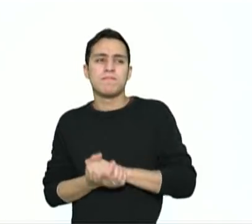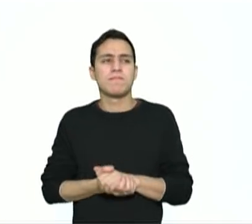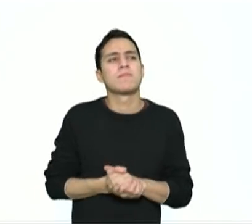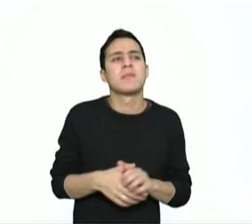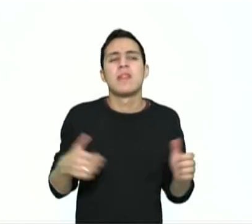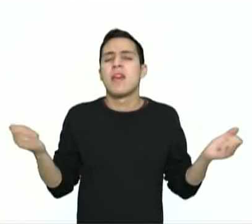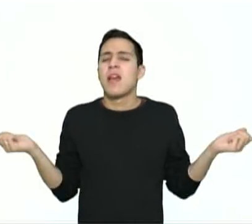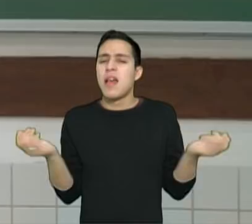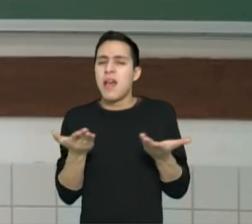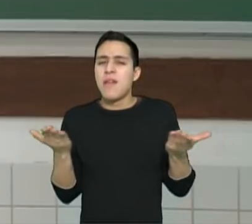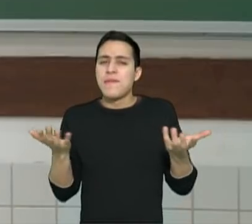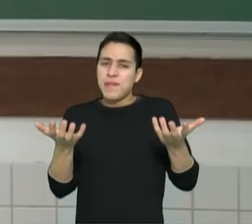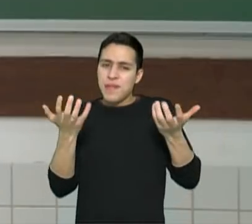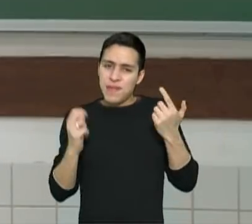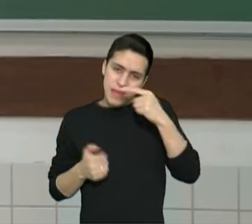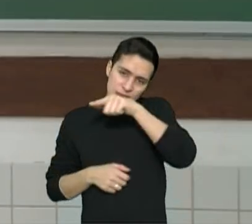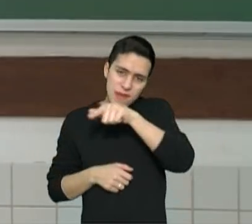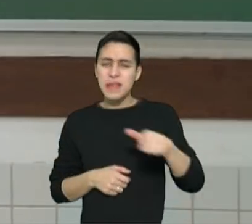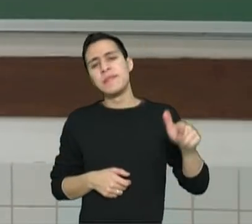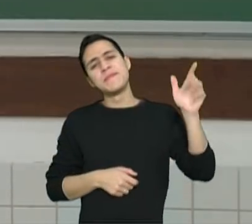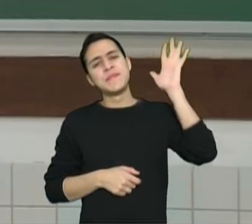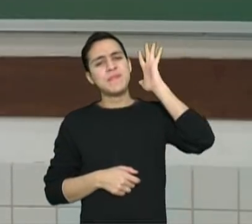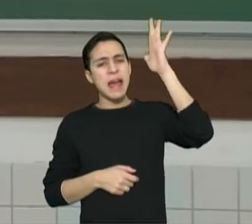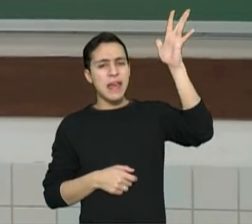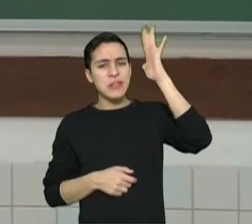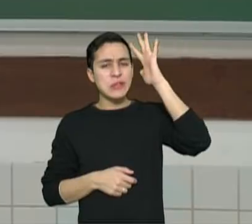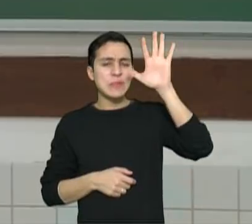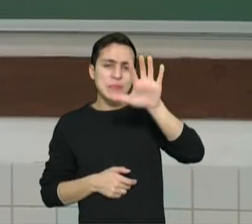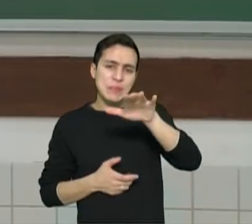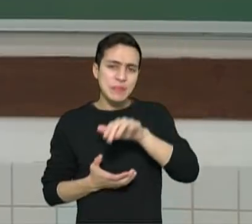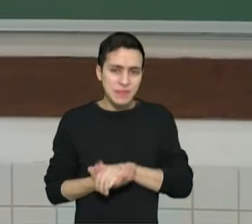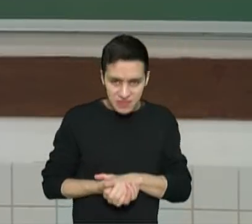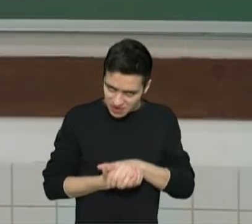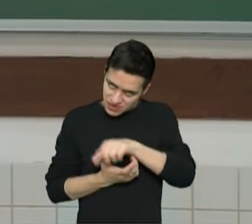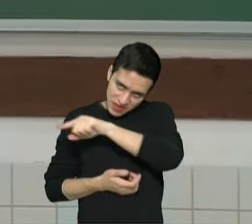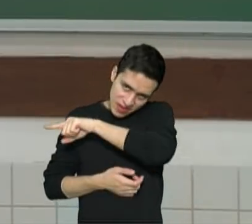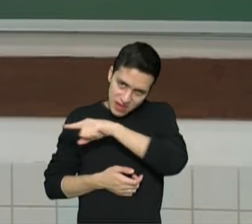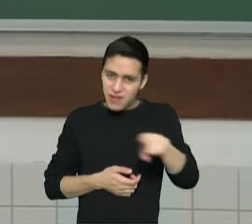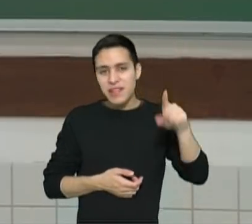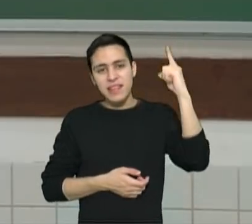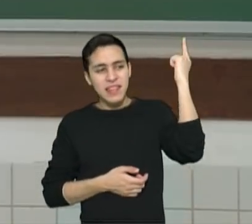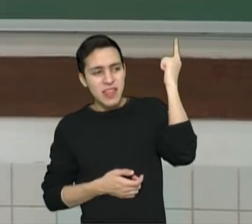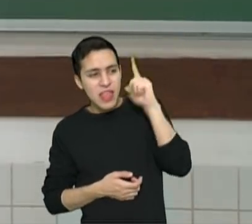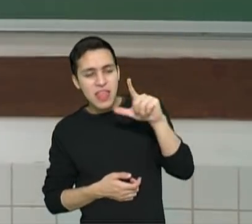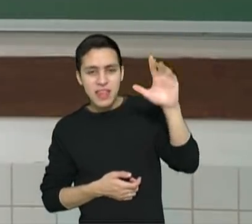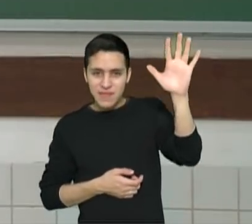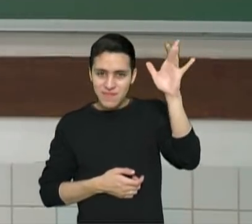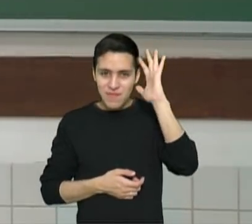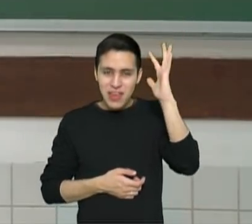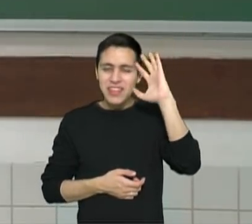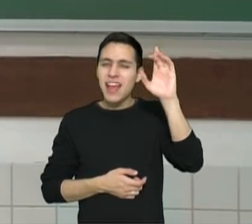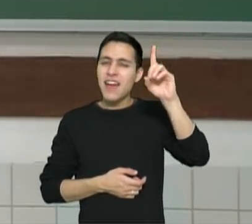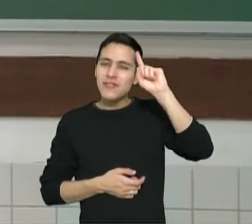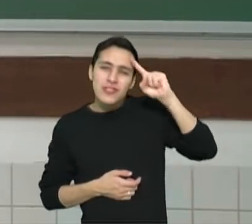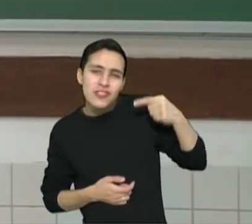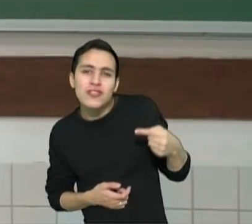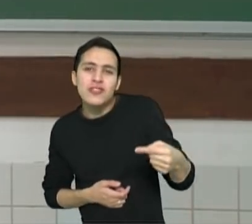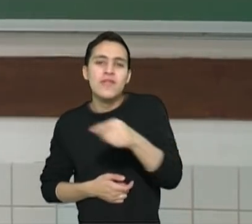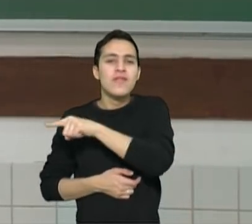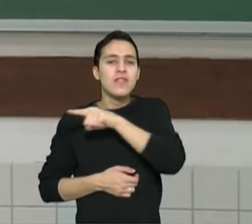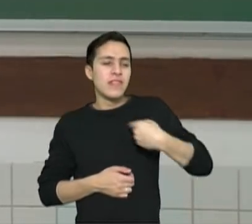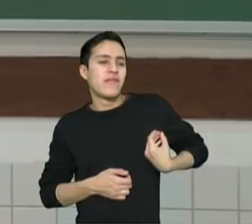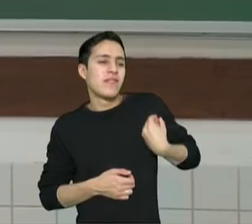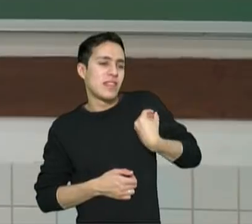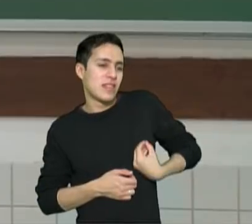Agora, eu queria que vocês parassem para imaginar um pouquinho. Vocês conseguem imaginar, o dia a dia de vocês aí, a